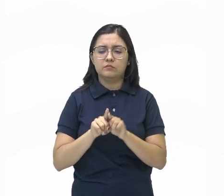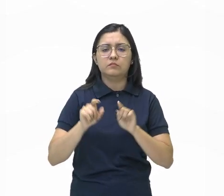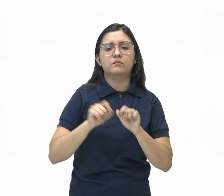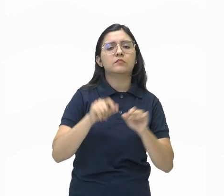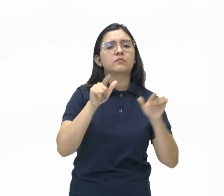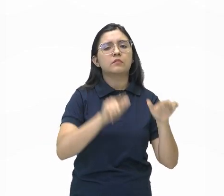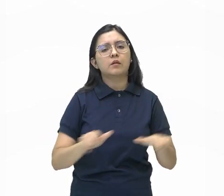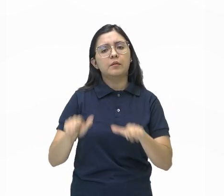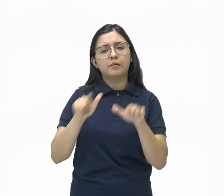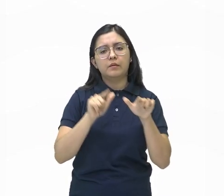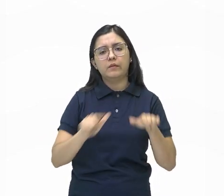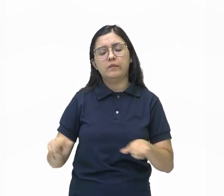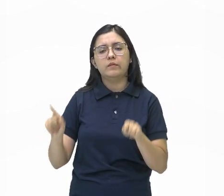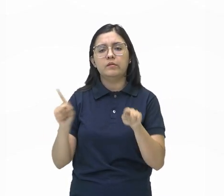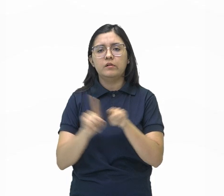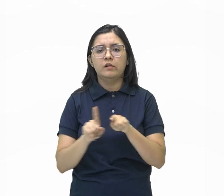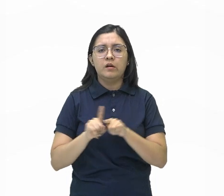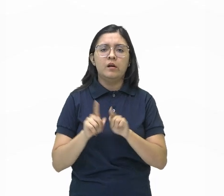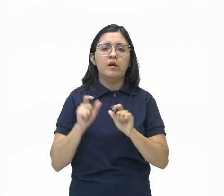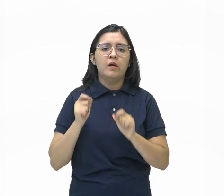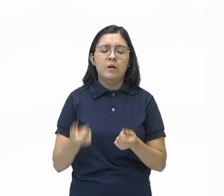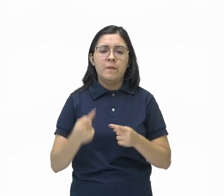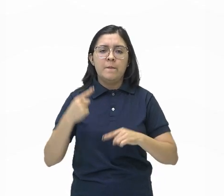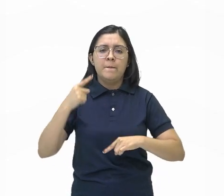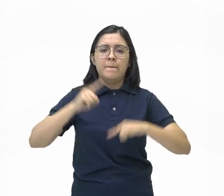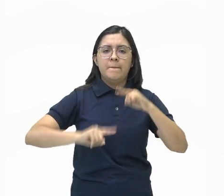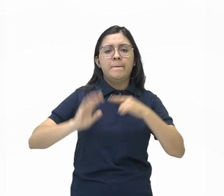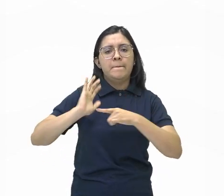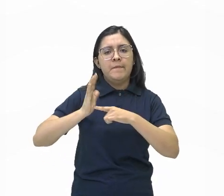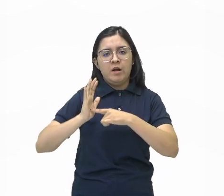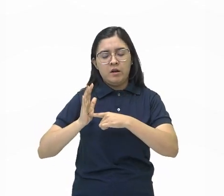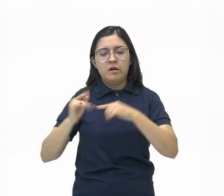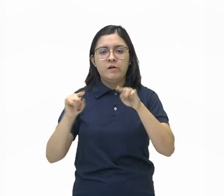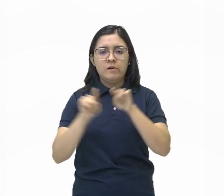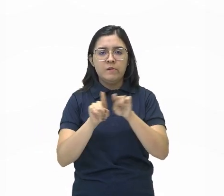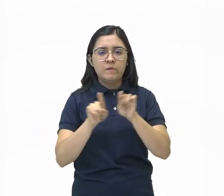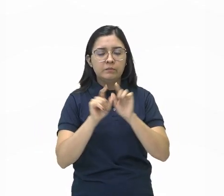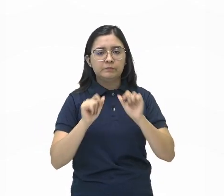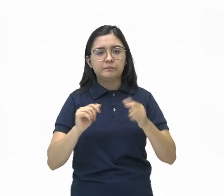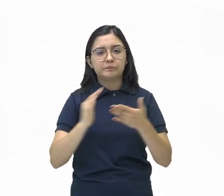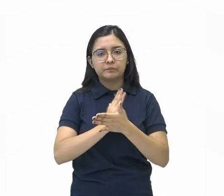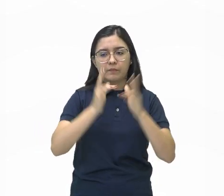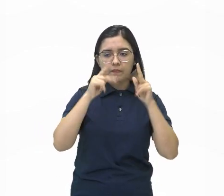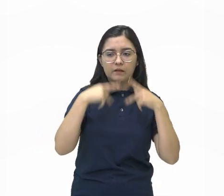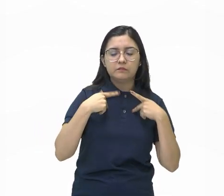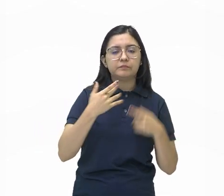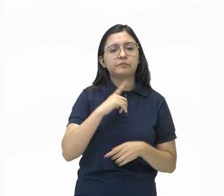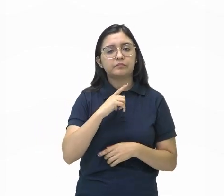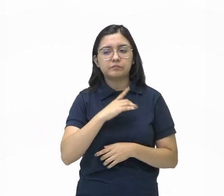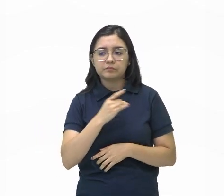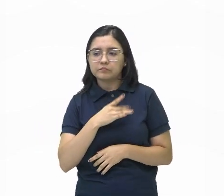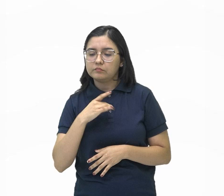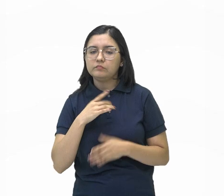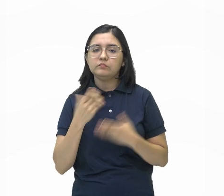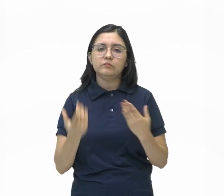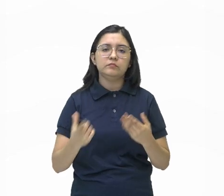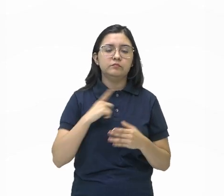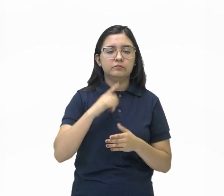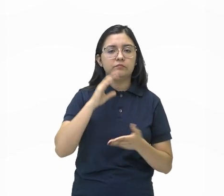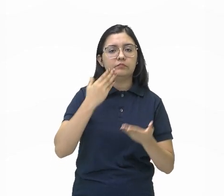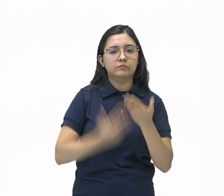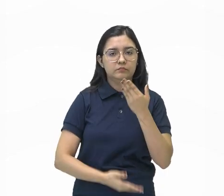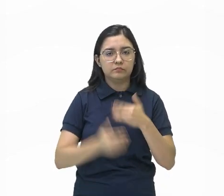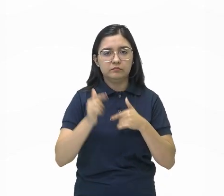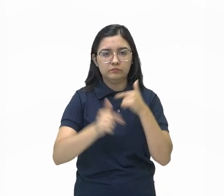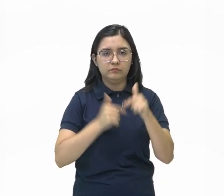nas máquinas, né? Então, aquela tão chamada, os homens têm medo de que vão perder para as máquinas, né, o ser humano.